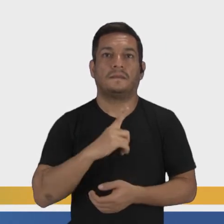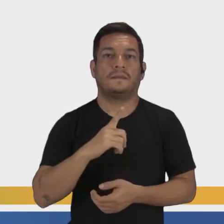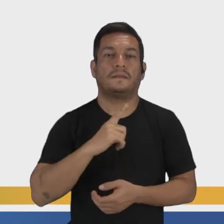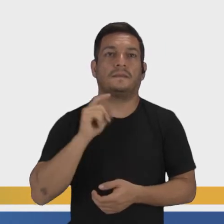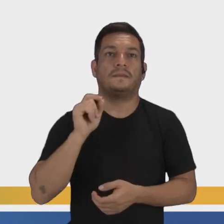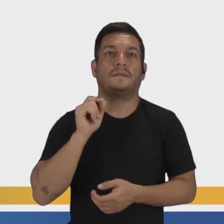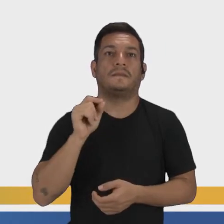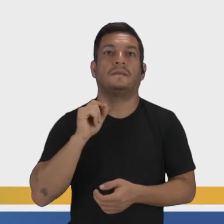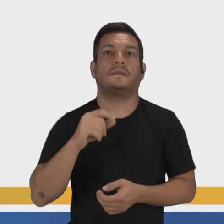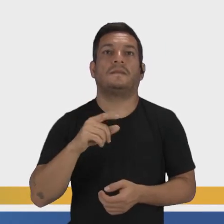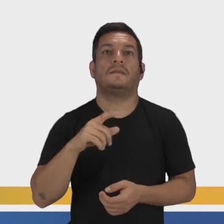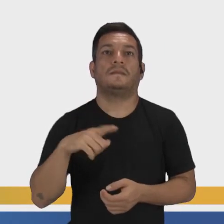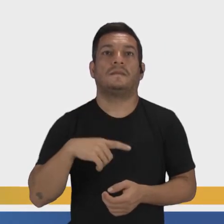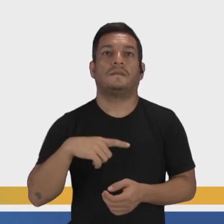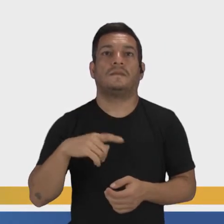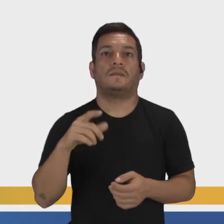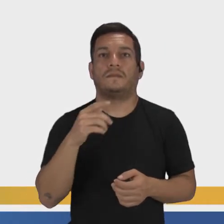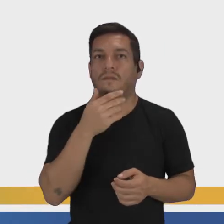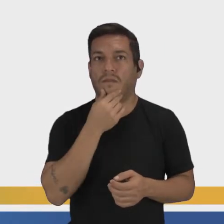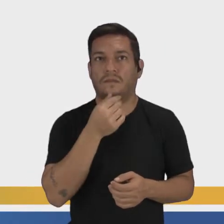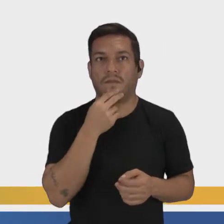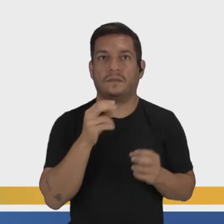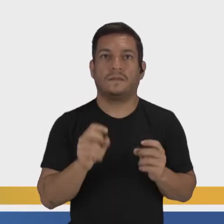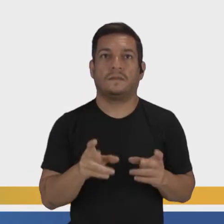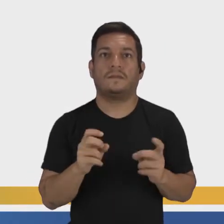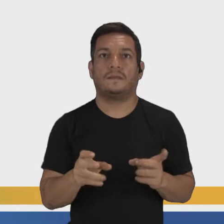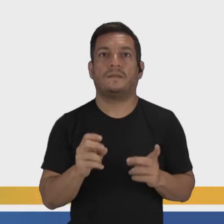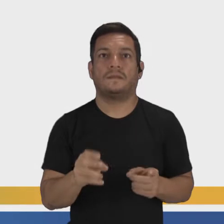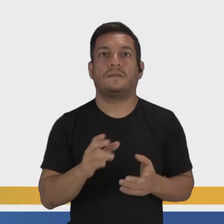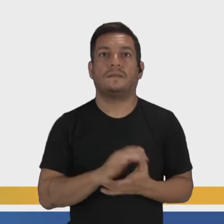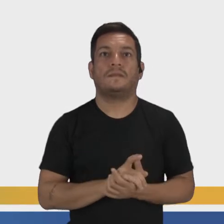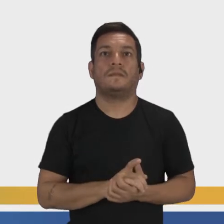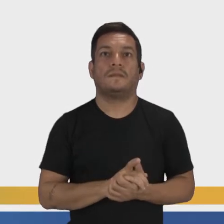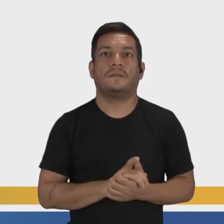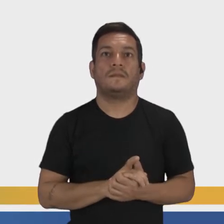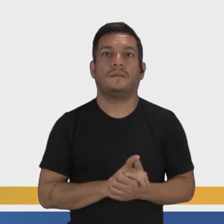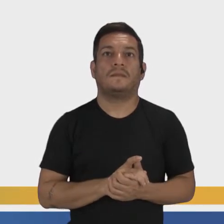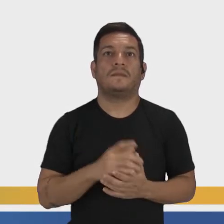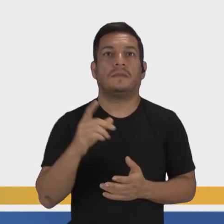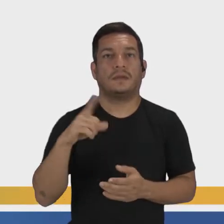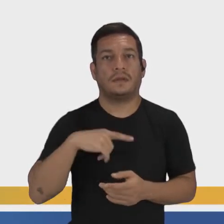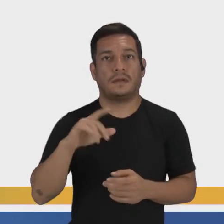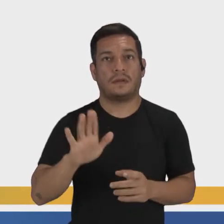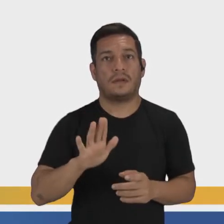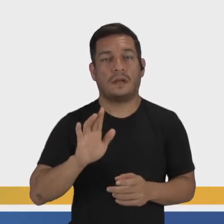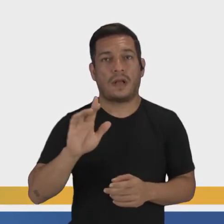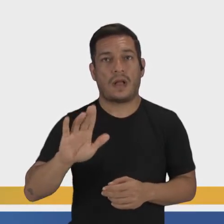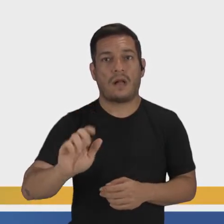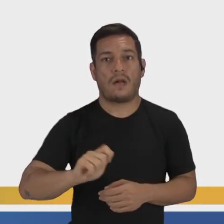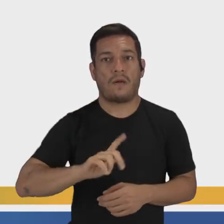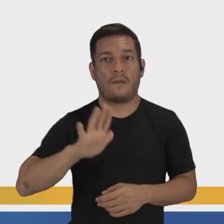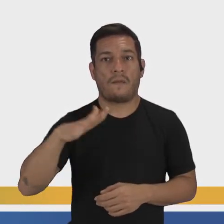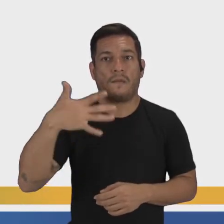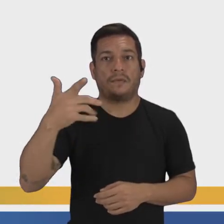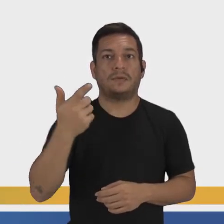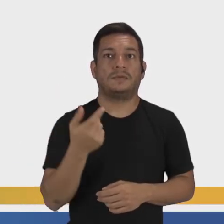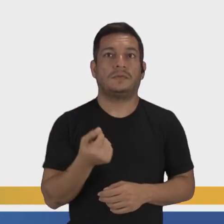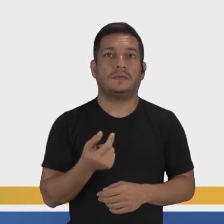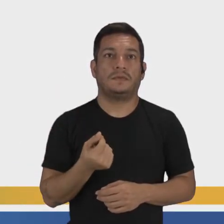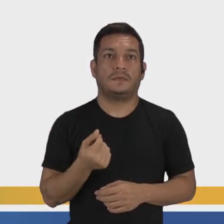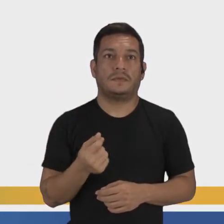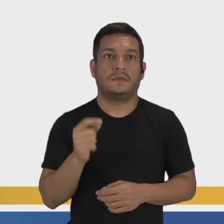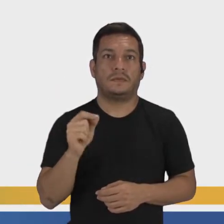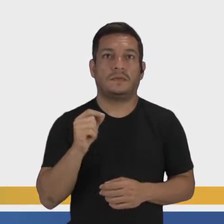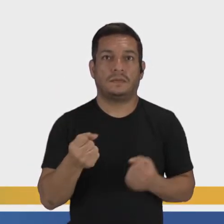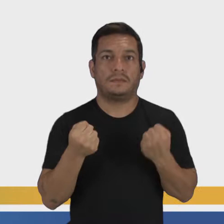aqui, suponha que um comerciante inescrupuloso aumente o valor assinalado pela